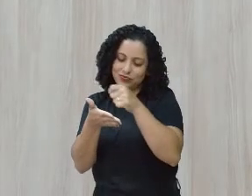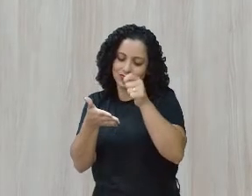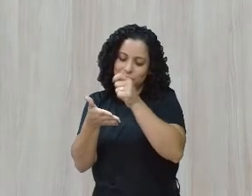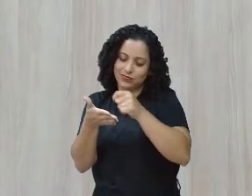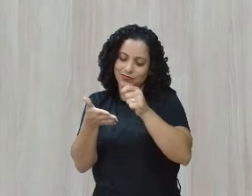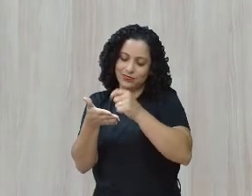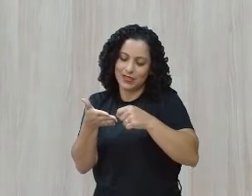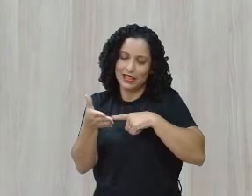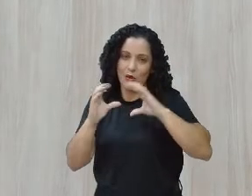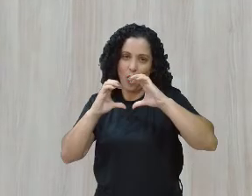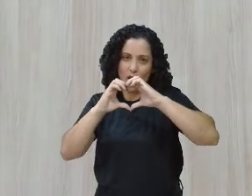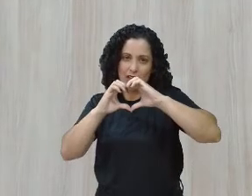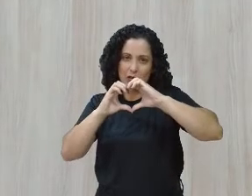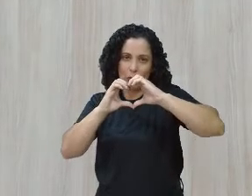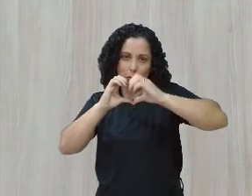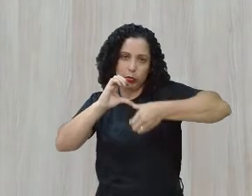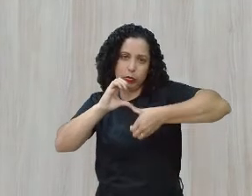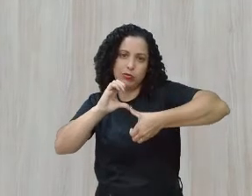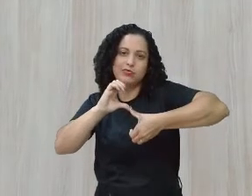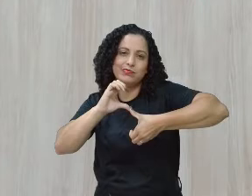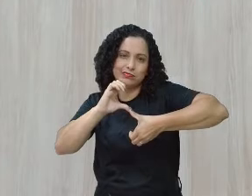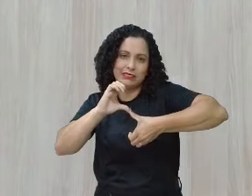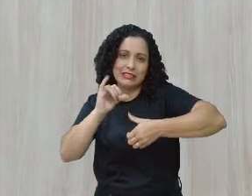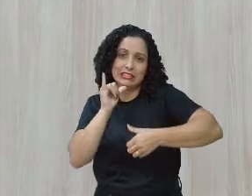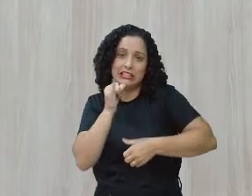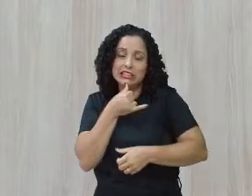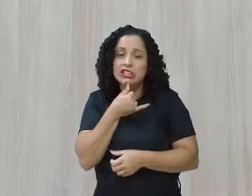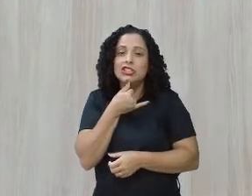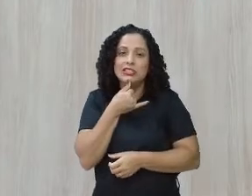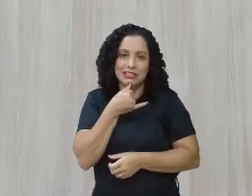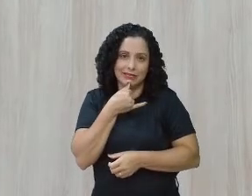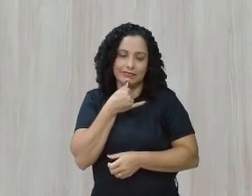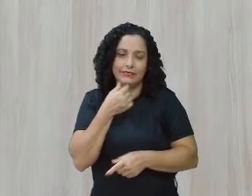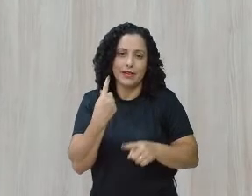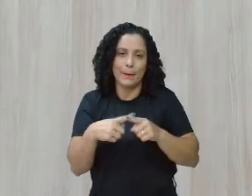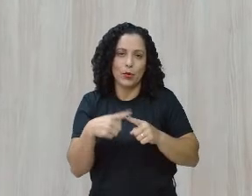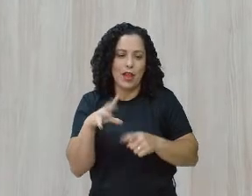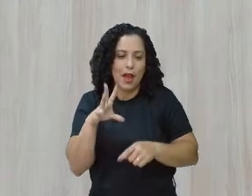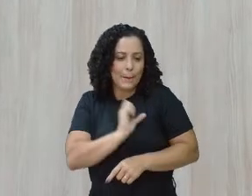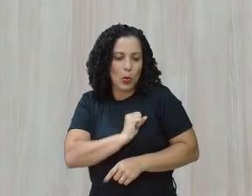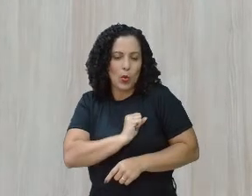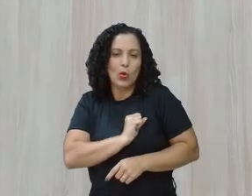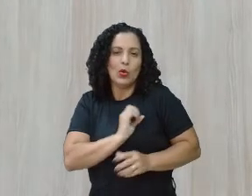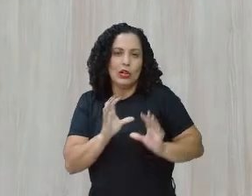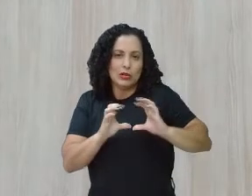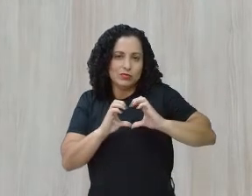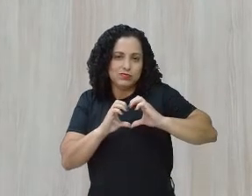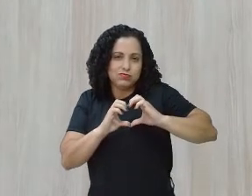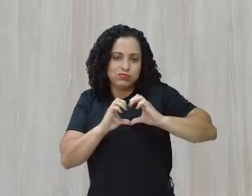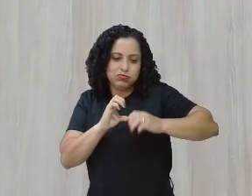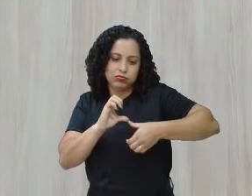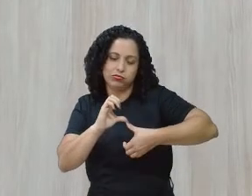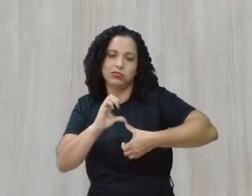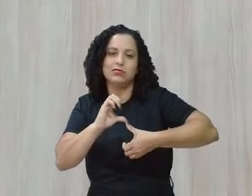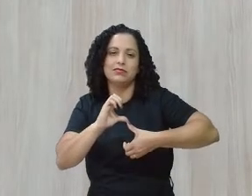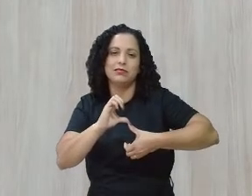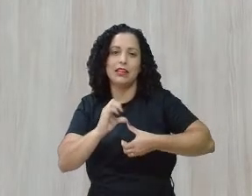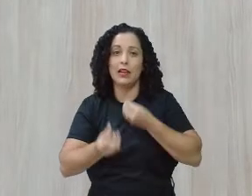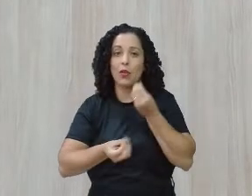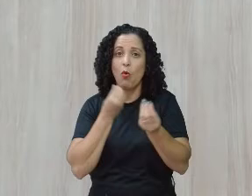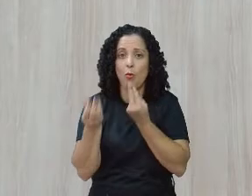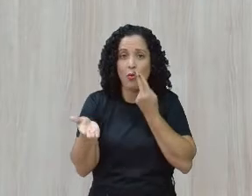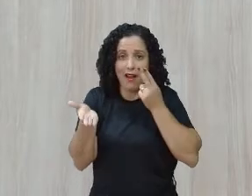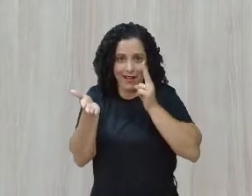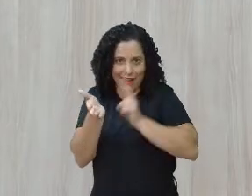é um coração partido, né? Alguém que está decepcionado com uma situação amorosa. Mas aí a gente percebe como a carta é esse gênero